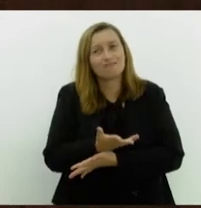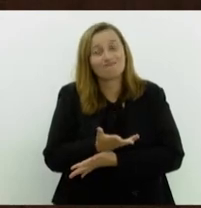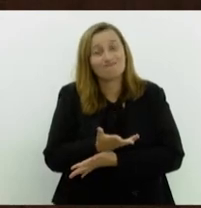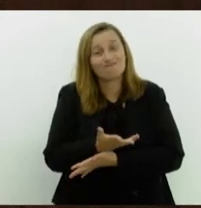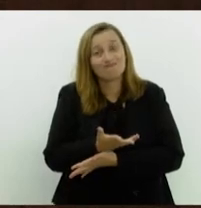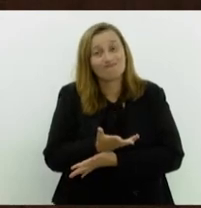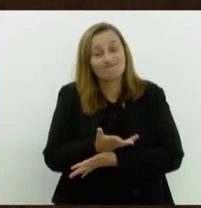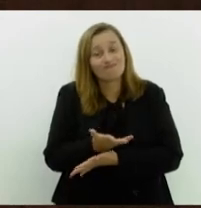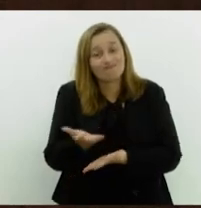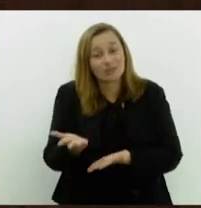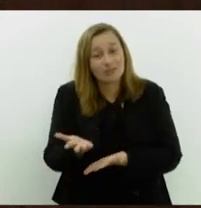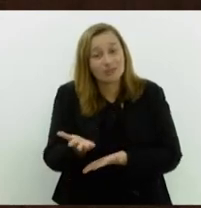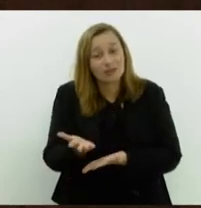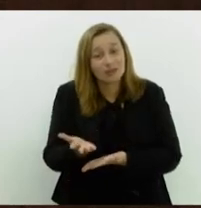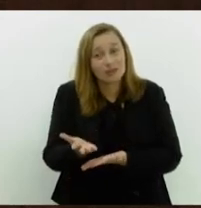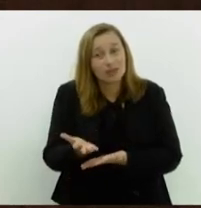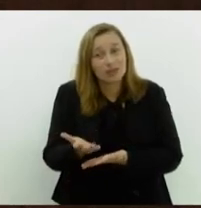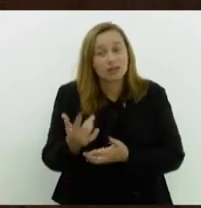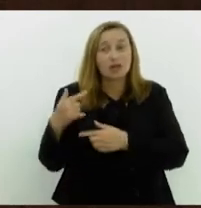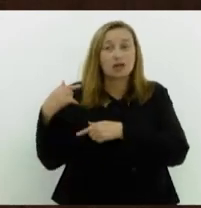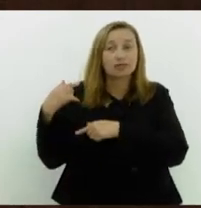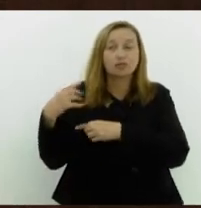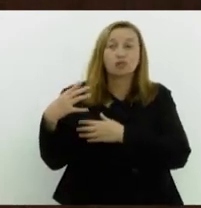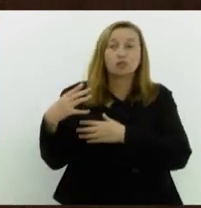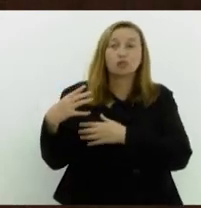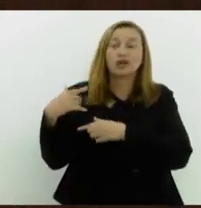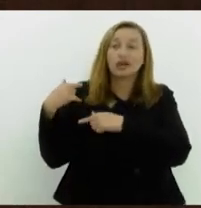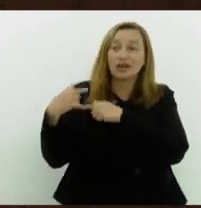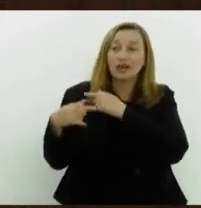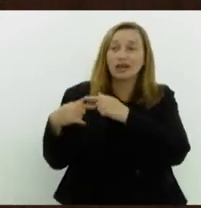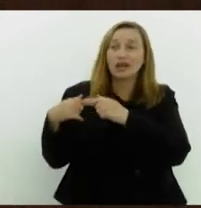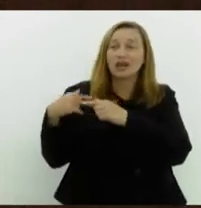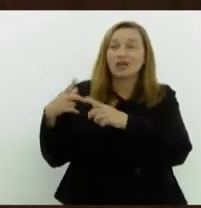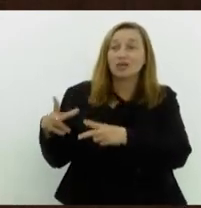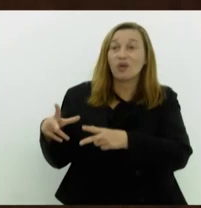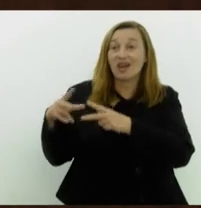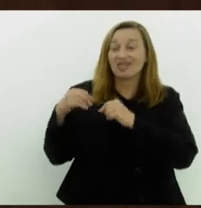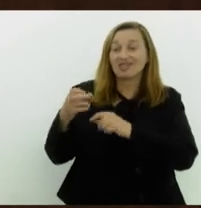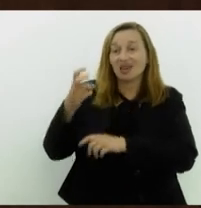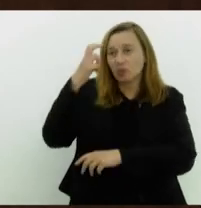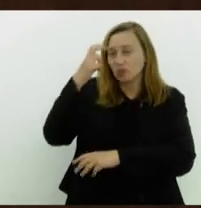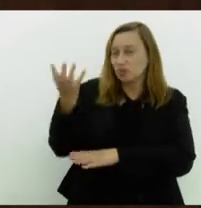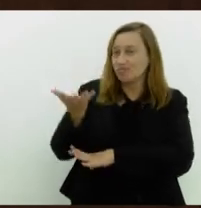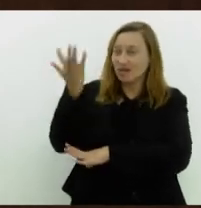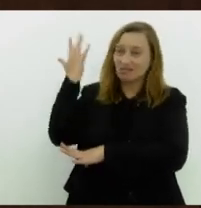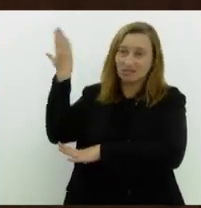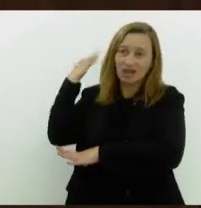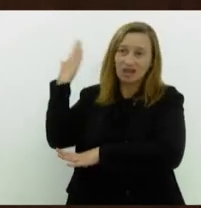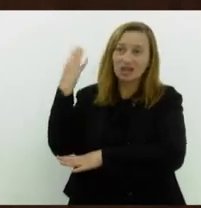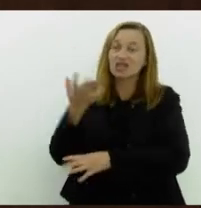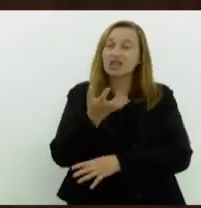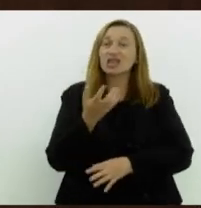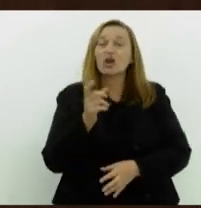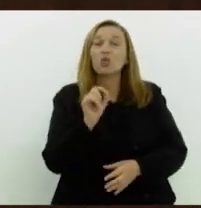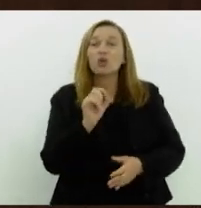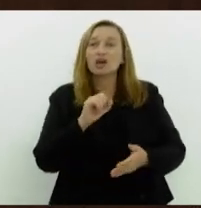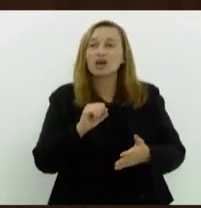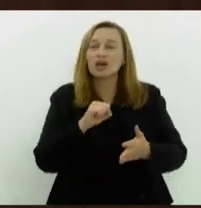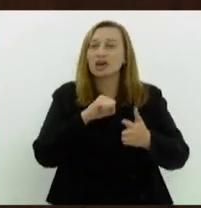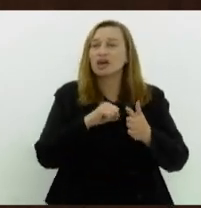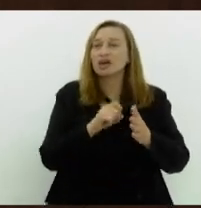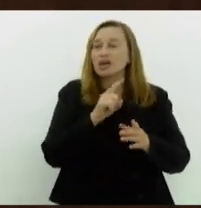Resquício de uma herança cultural do escravismo colonial. Então, o que a gente quer? Vedar que as